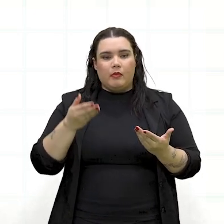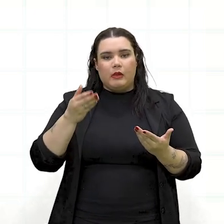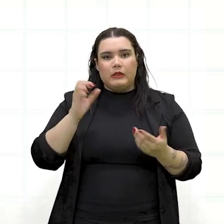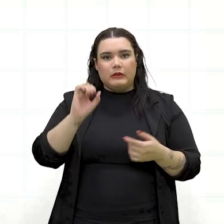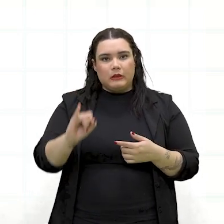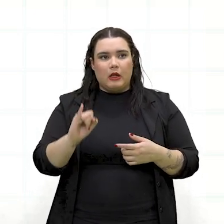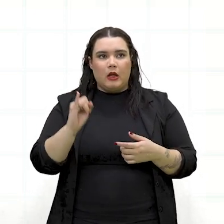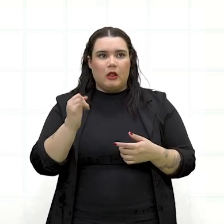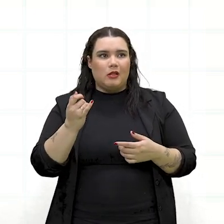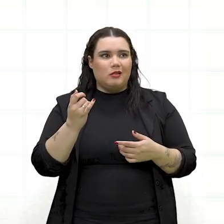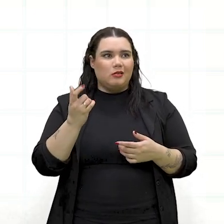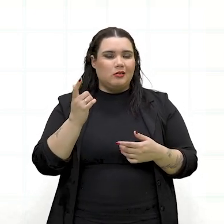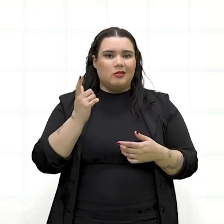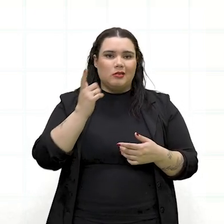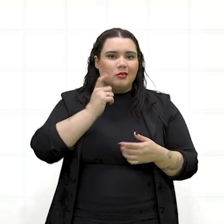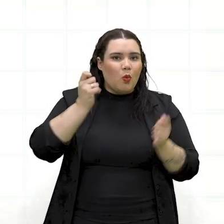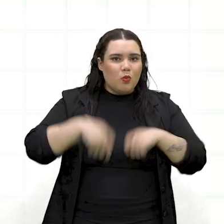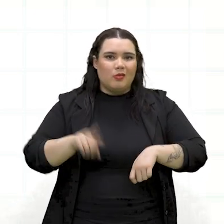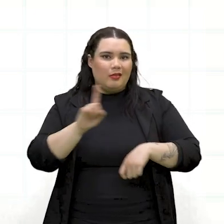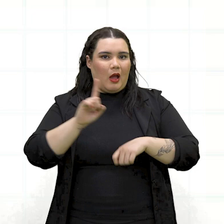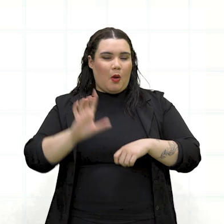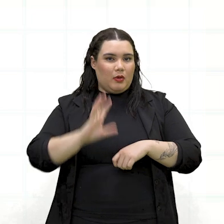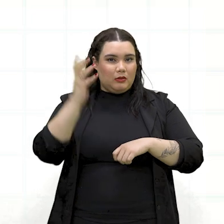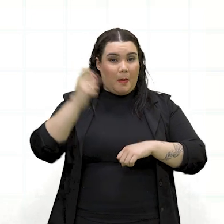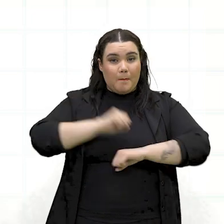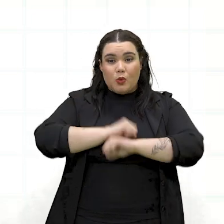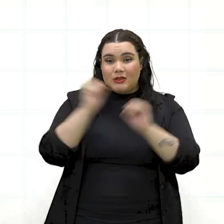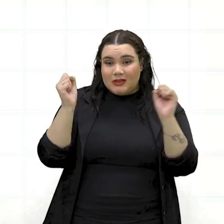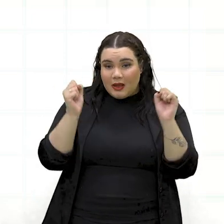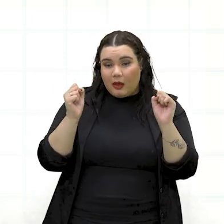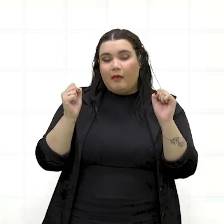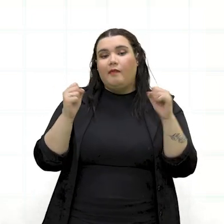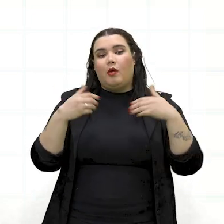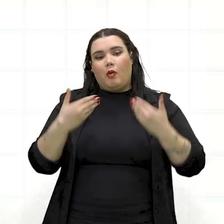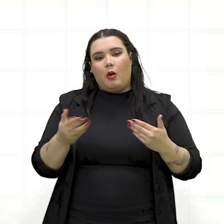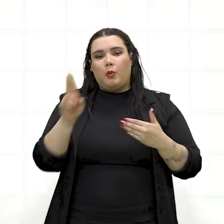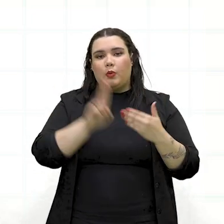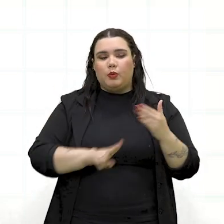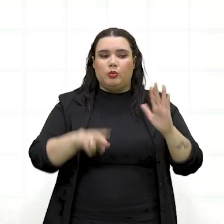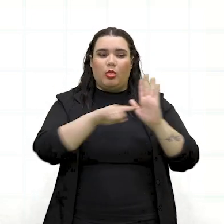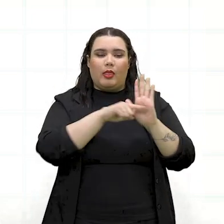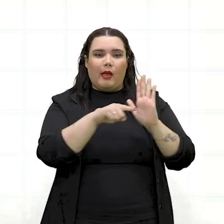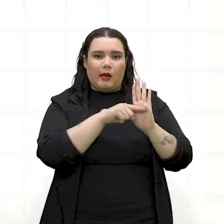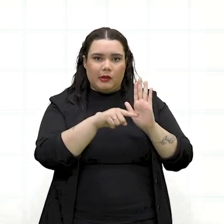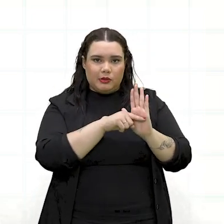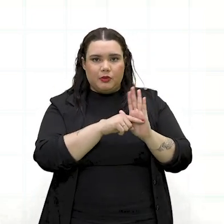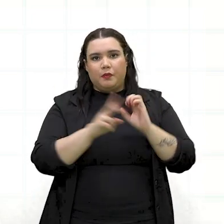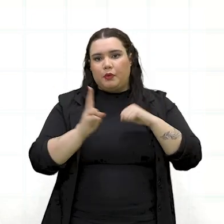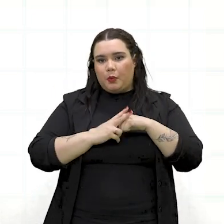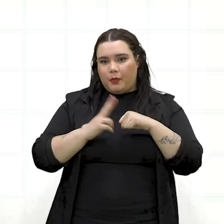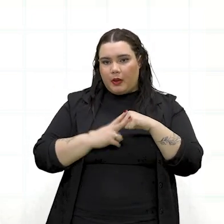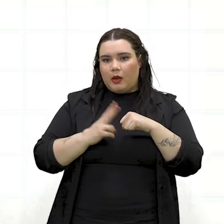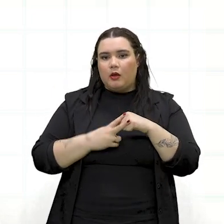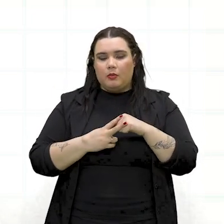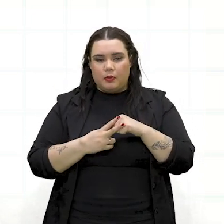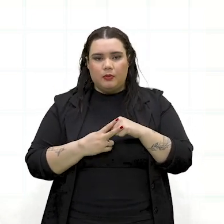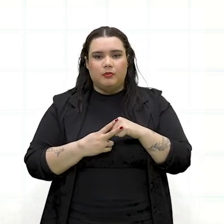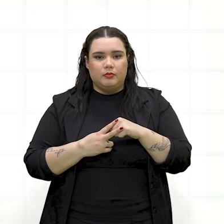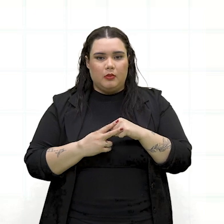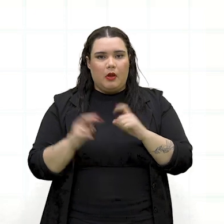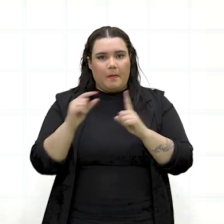é impossível, eu vou usar a forma negativa do can,